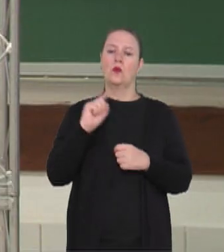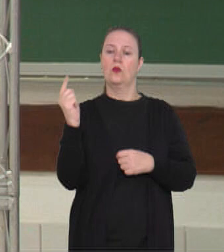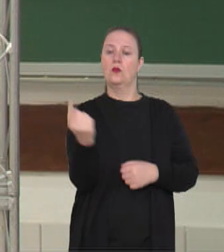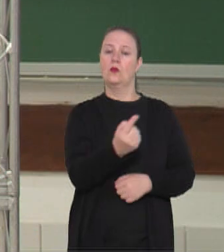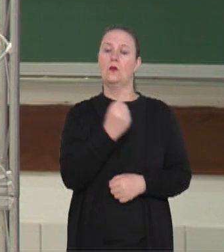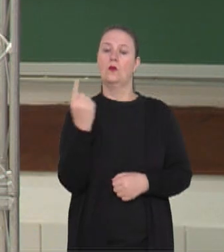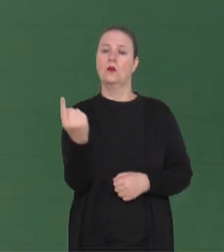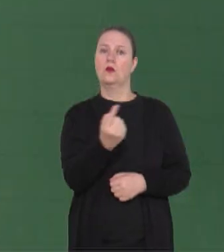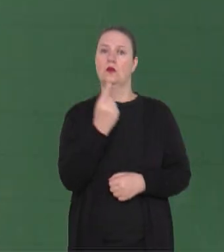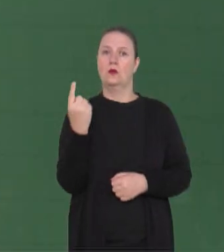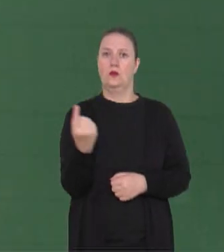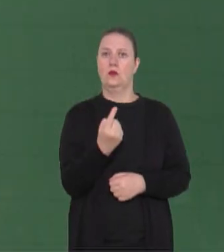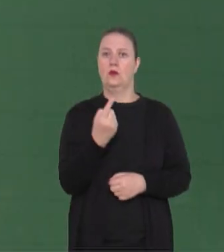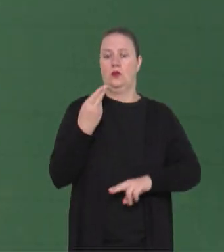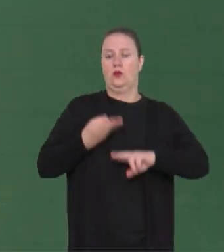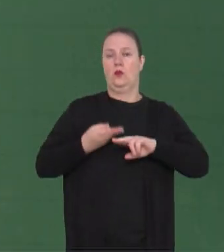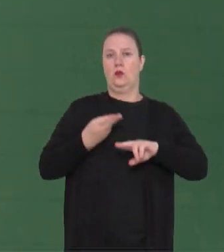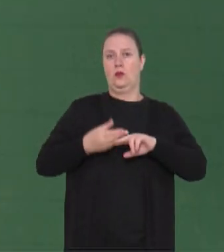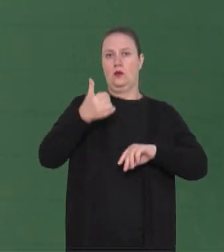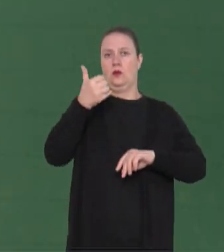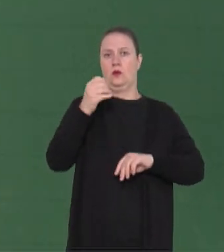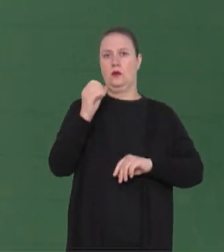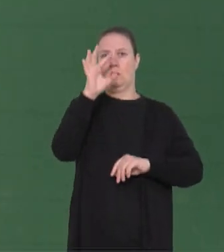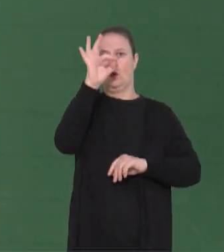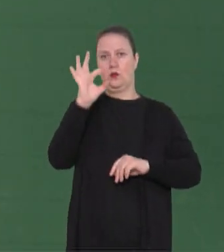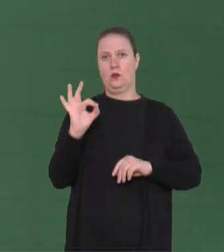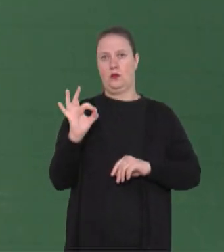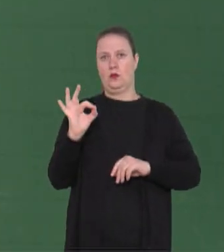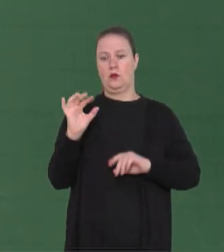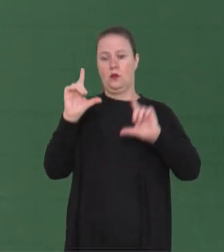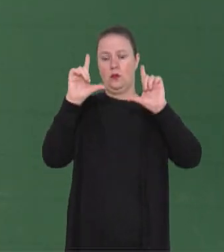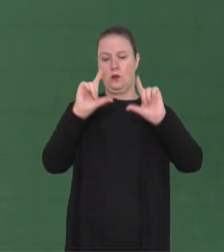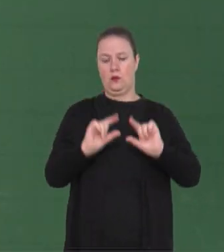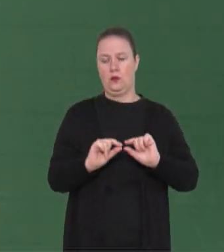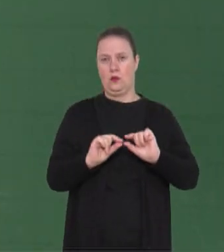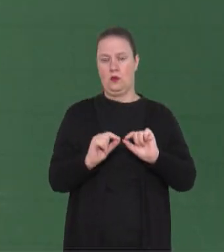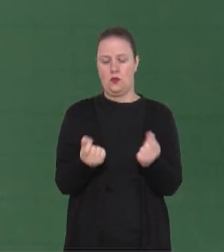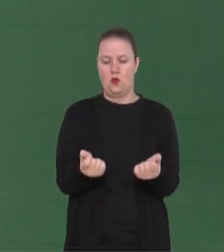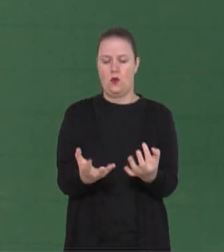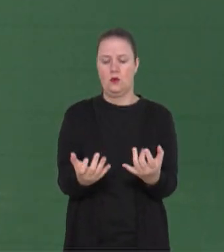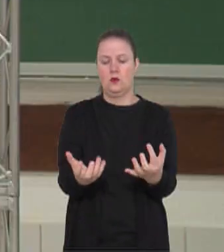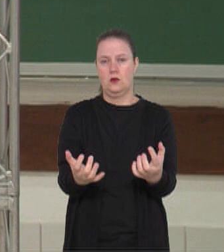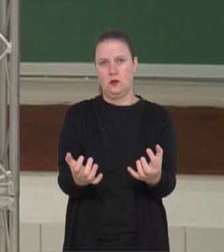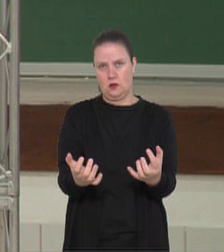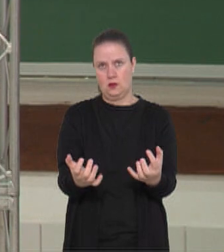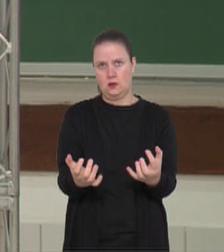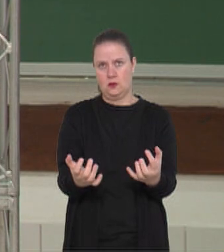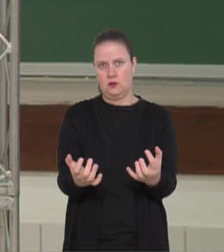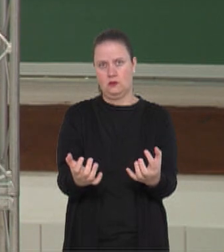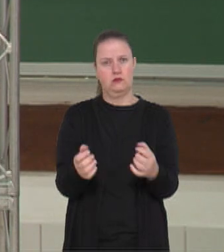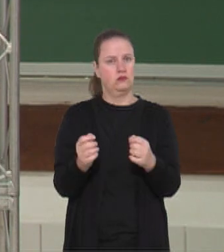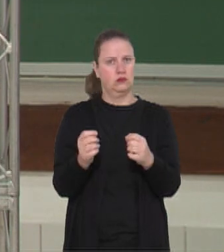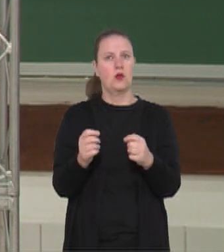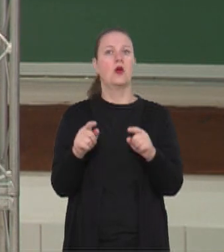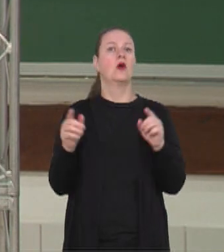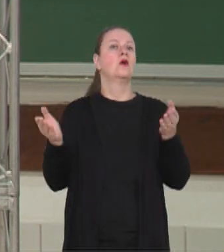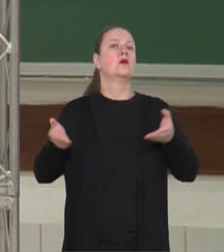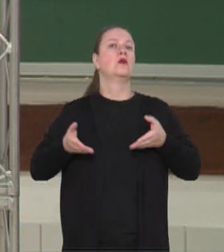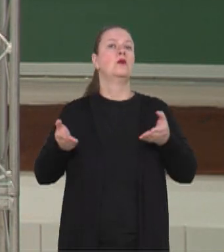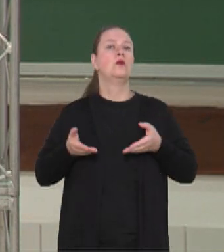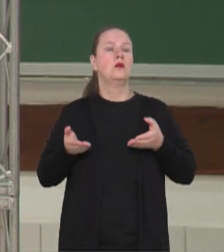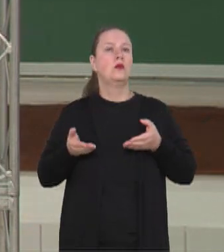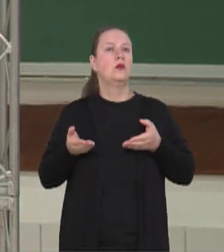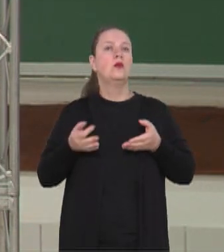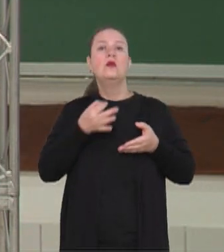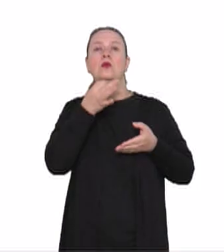usam 10% menos energia que um forno convencional. Esse é um fato. E agora vamos para a